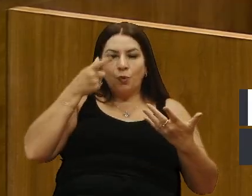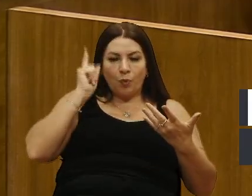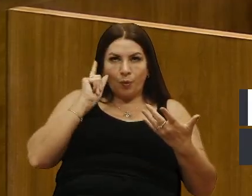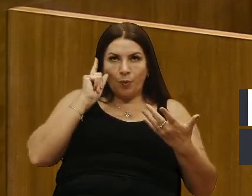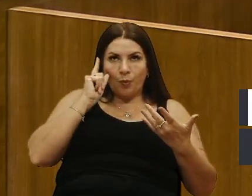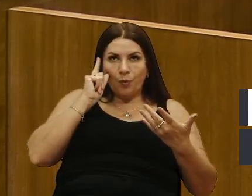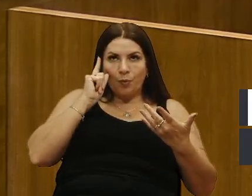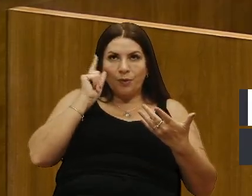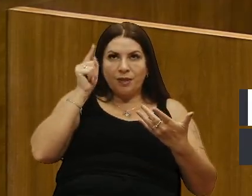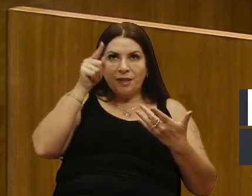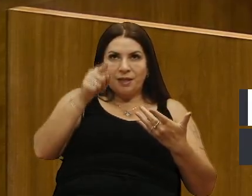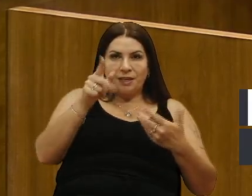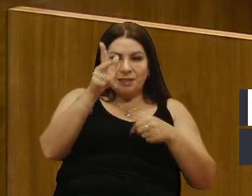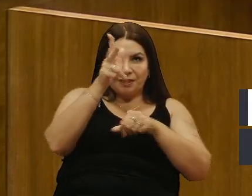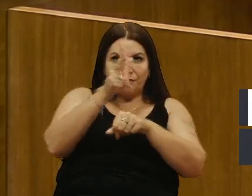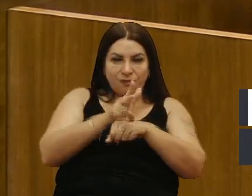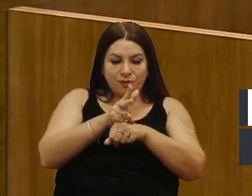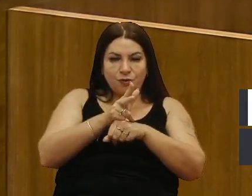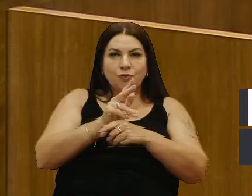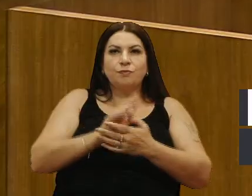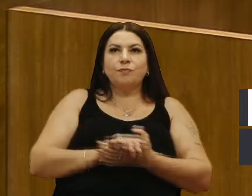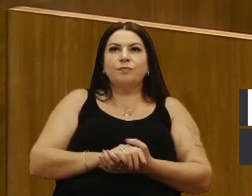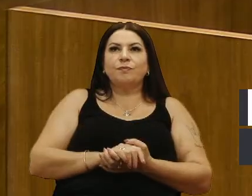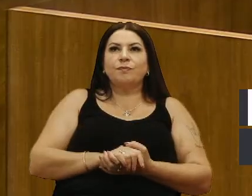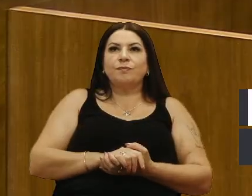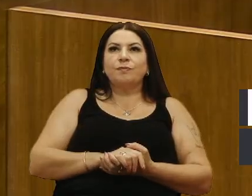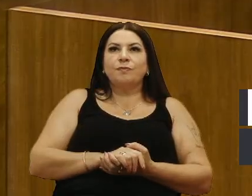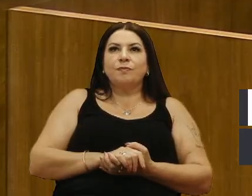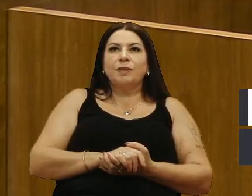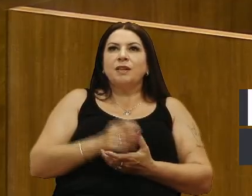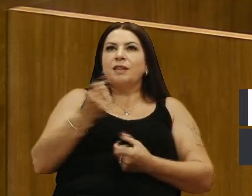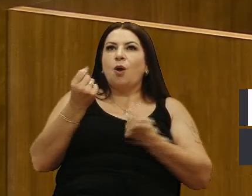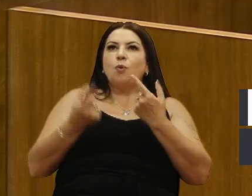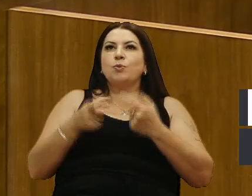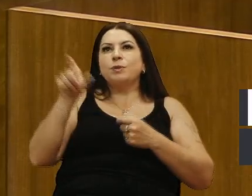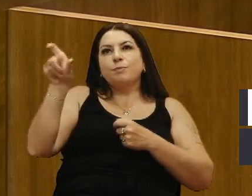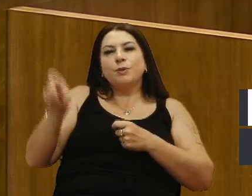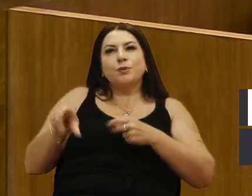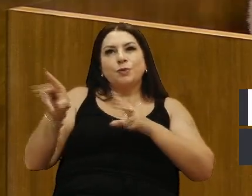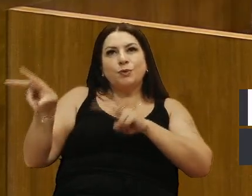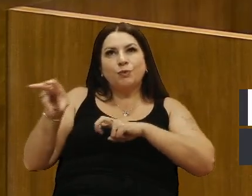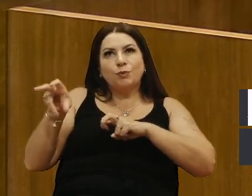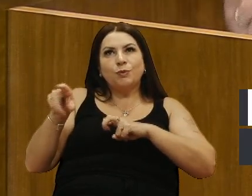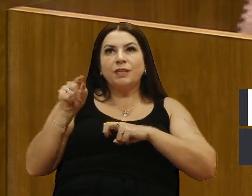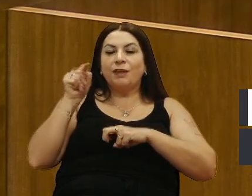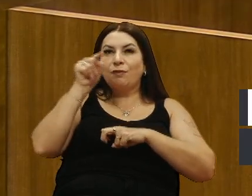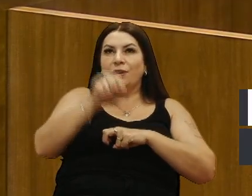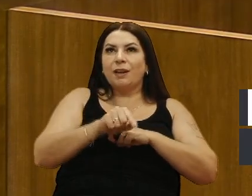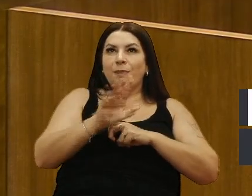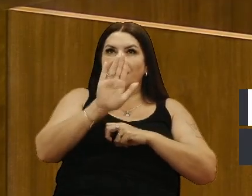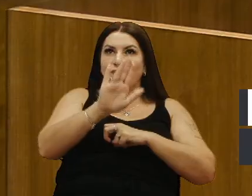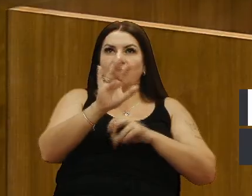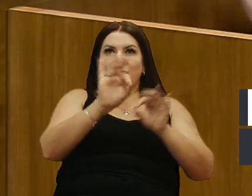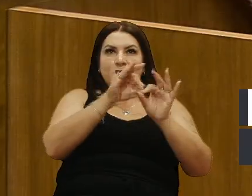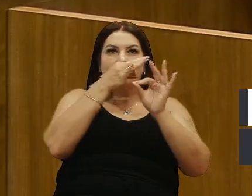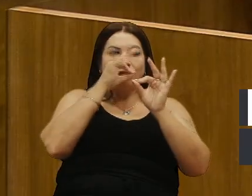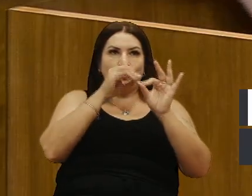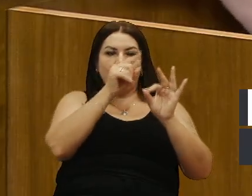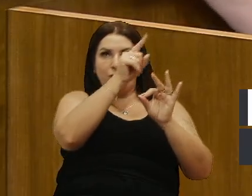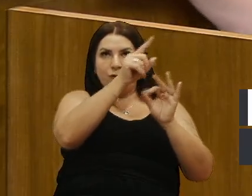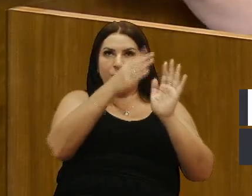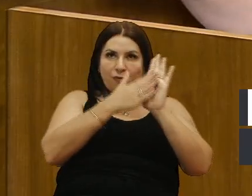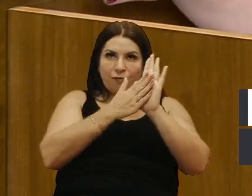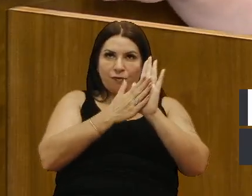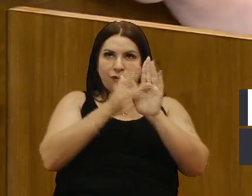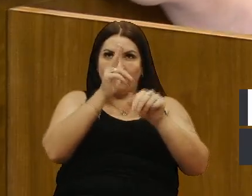eu recebi este vídeo de alguns agricultores que estavam lá para deixar as suas uvas. Por